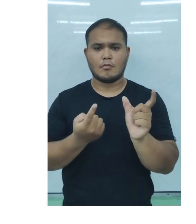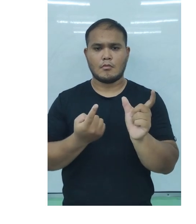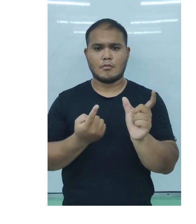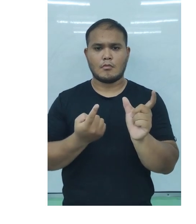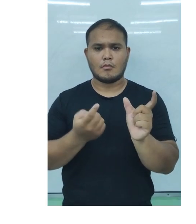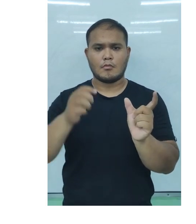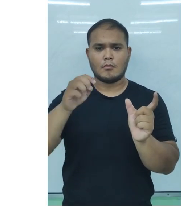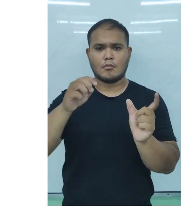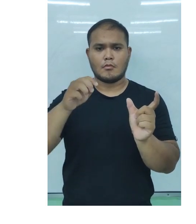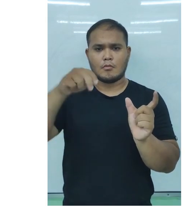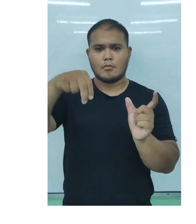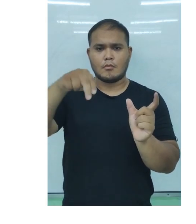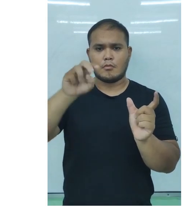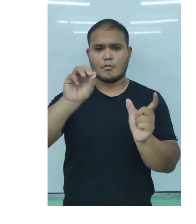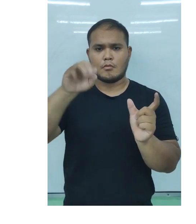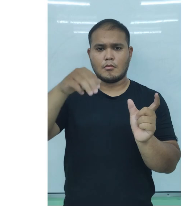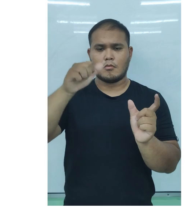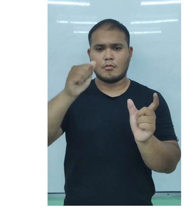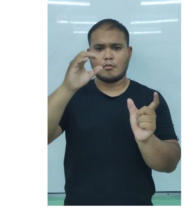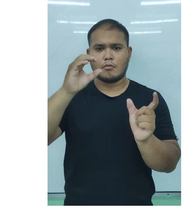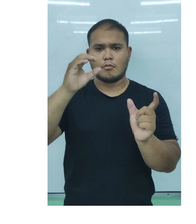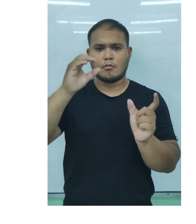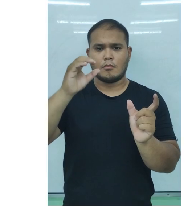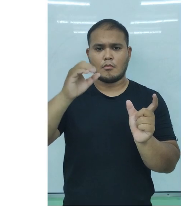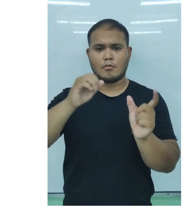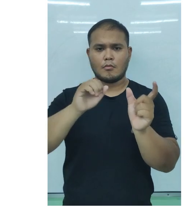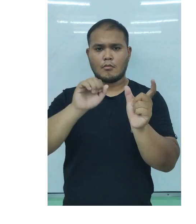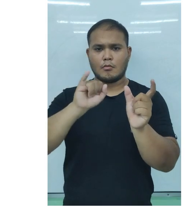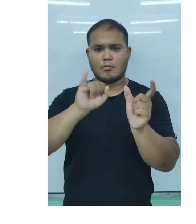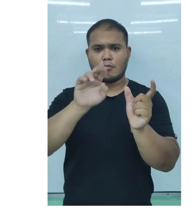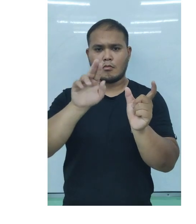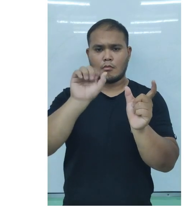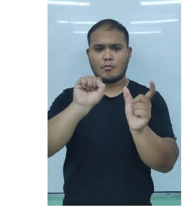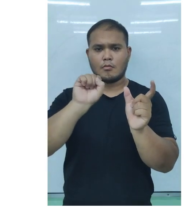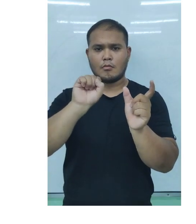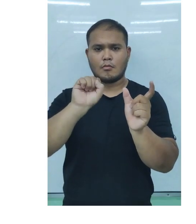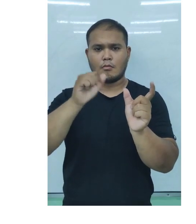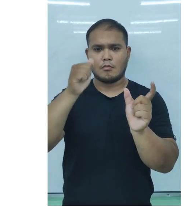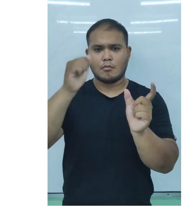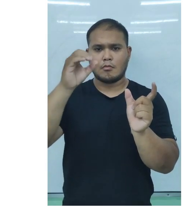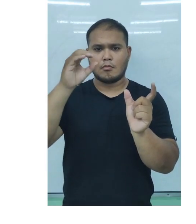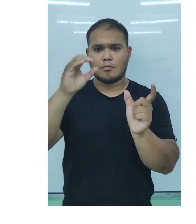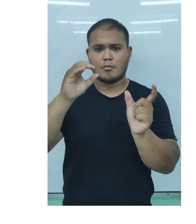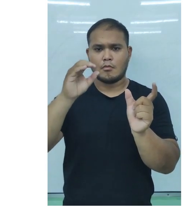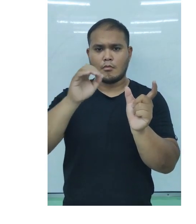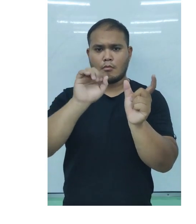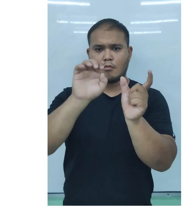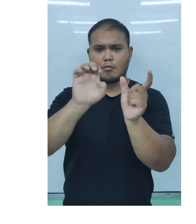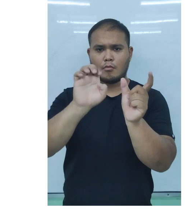feminino. Acusativo, acriorem. E neutro, acrios.